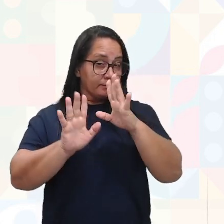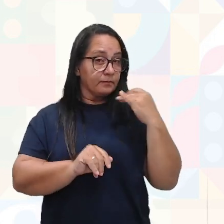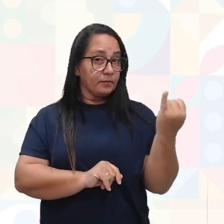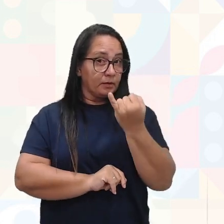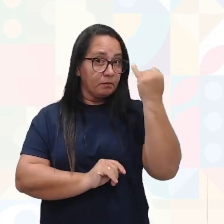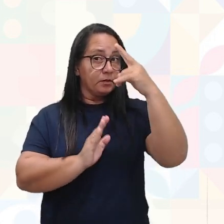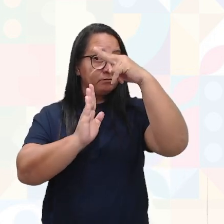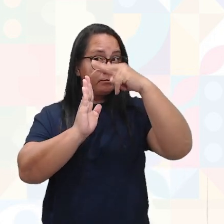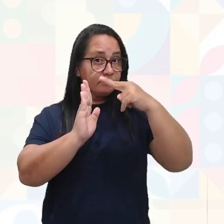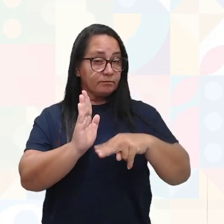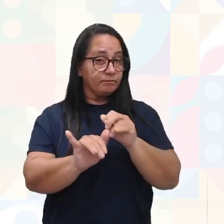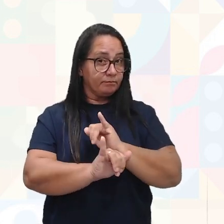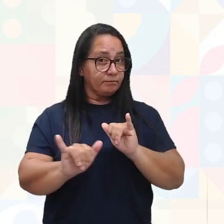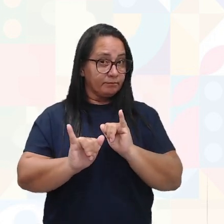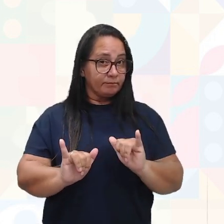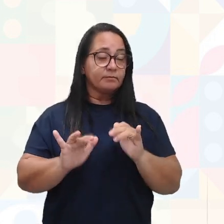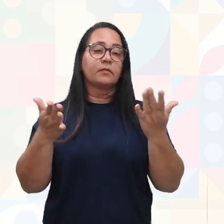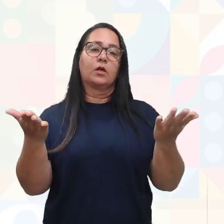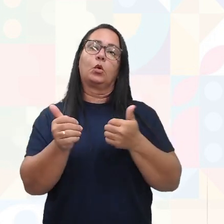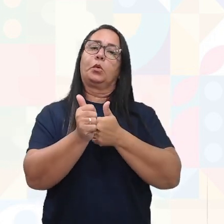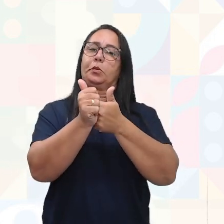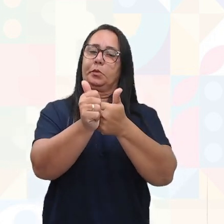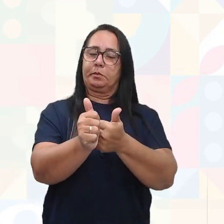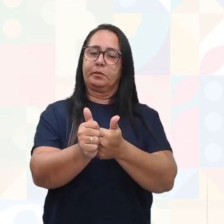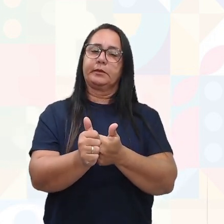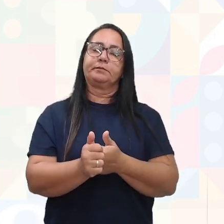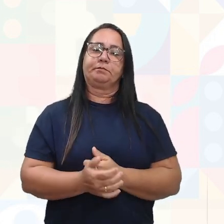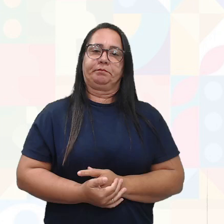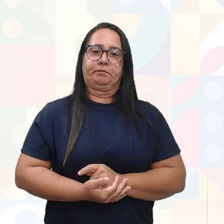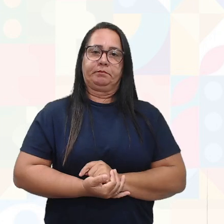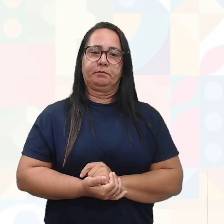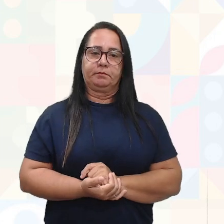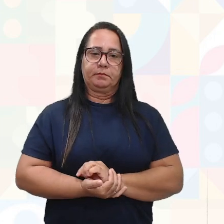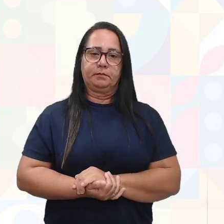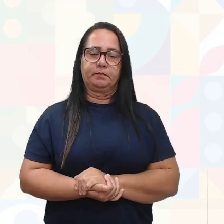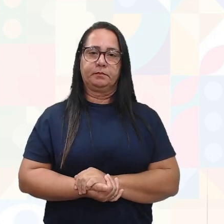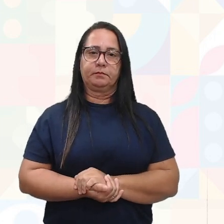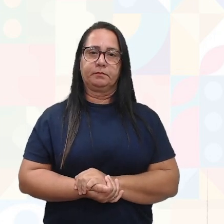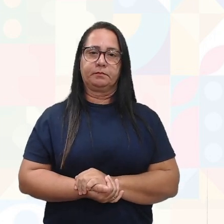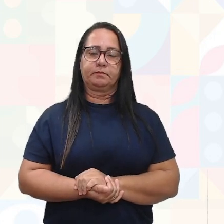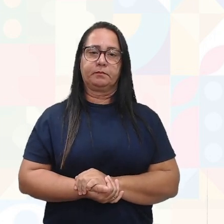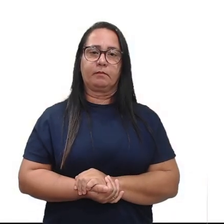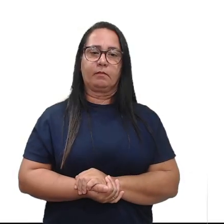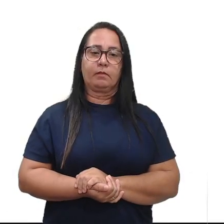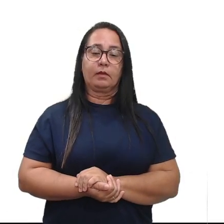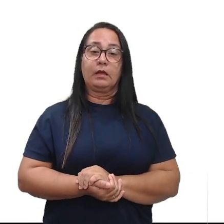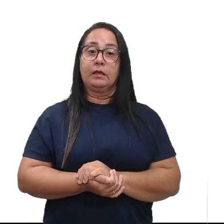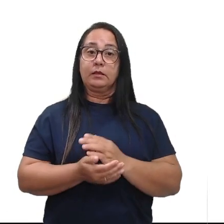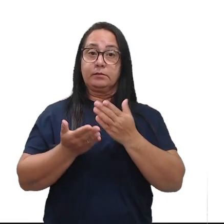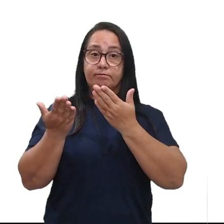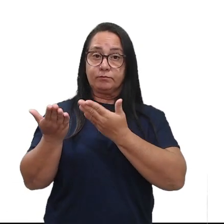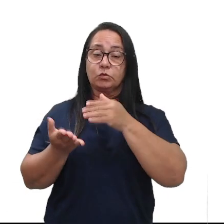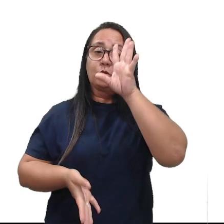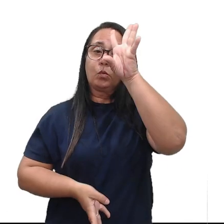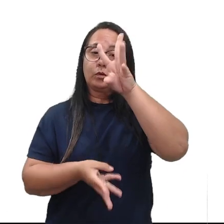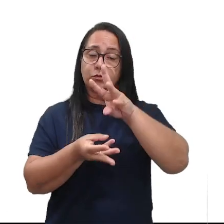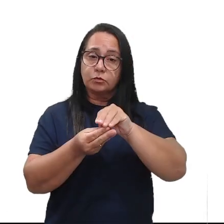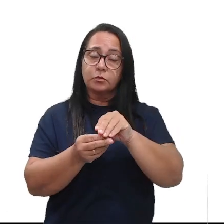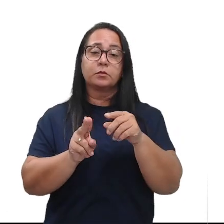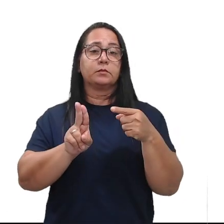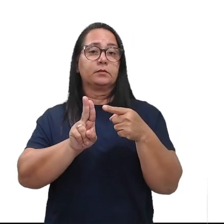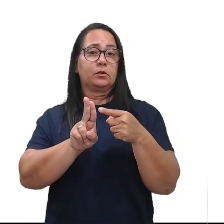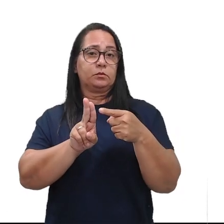desses lembretes? E agora acompanha comigo a próxima imagem. Bom, isso é um resumo da unidade.